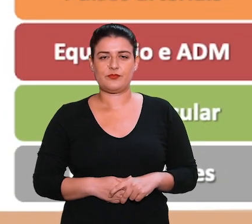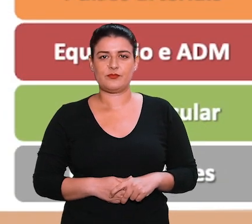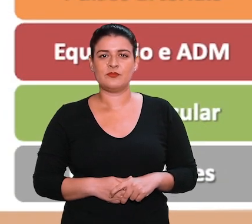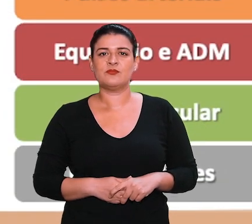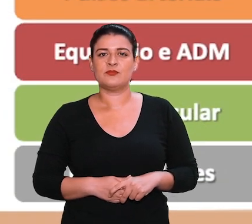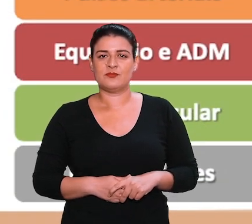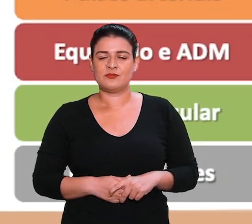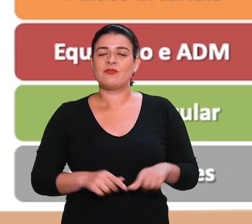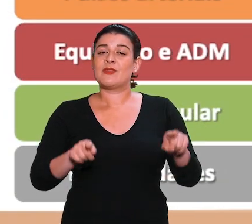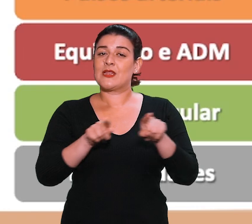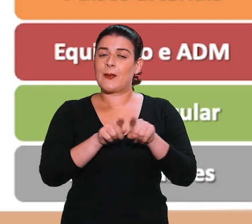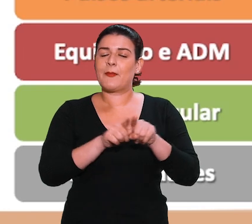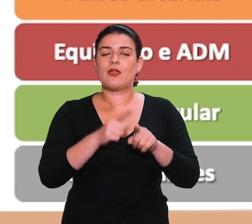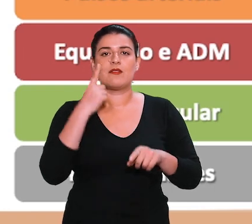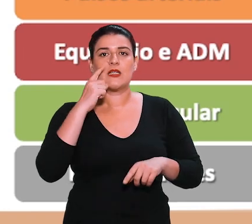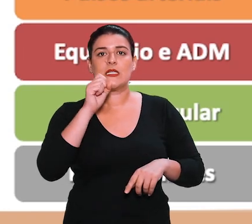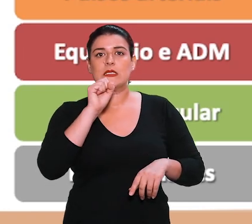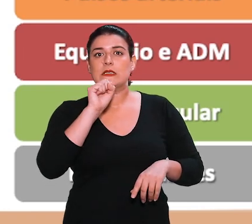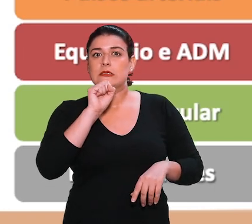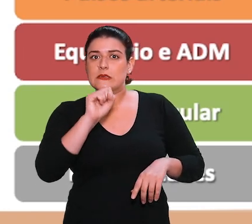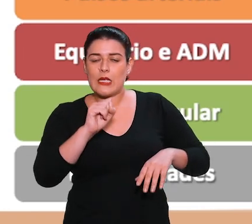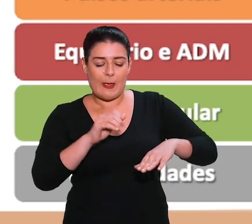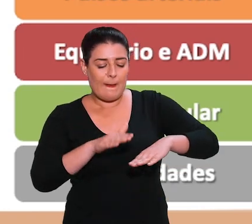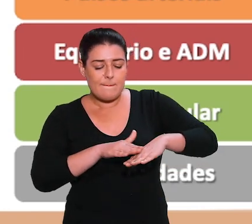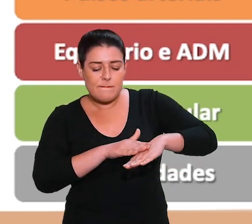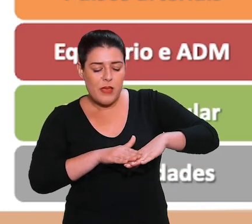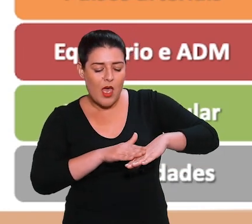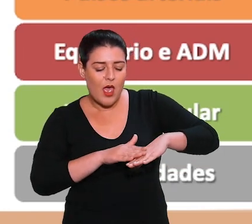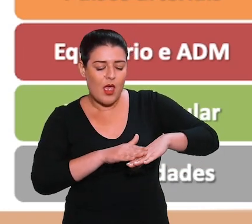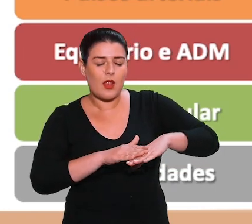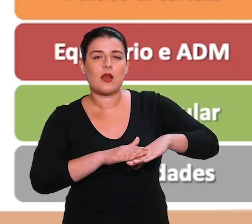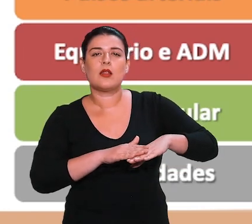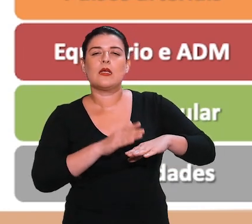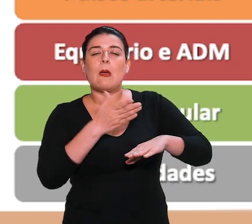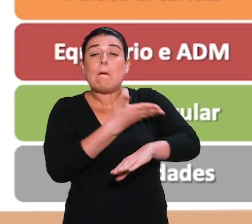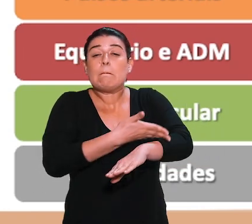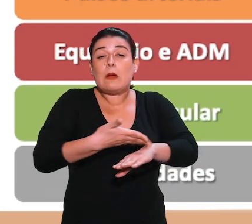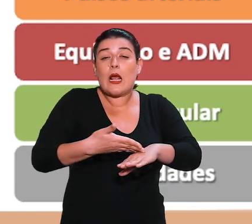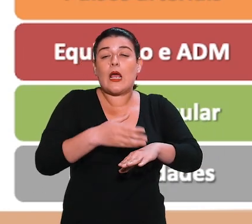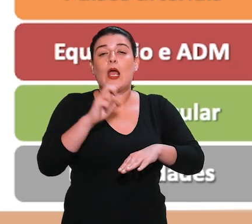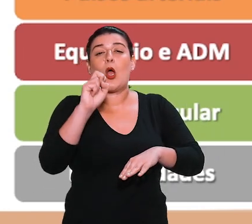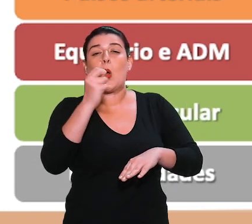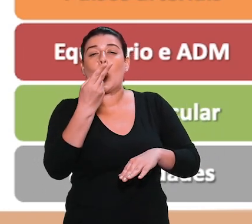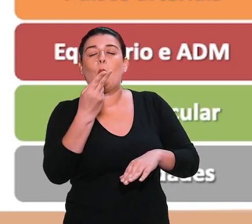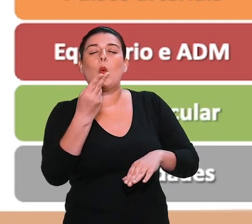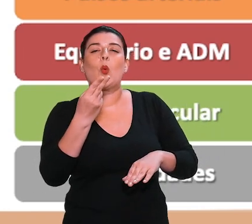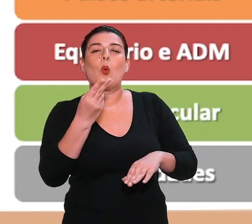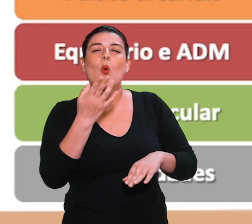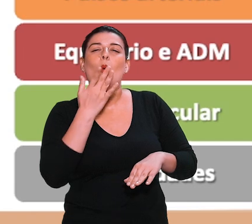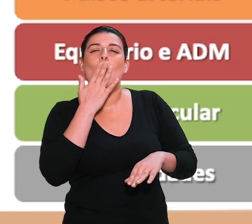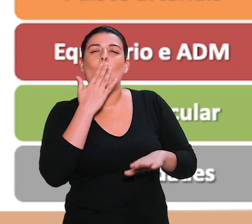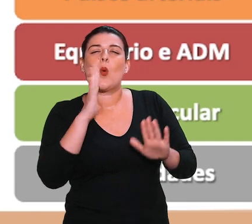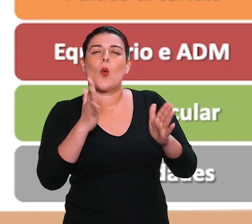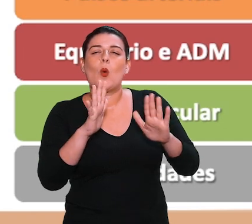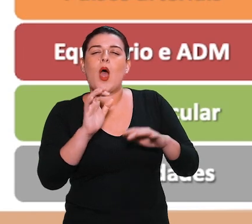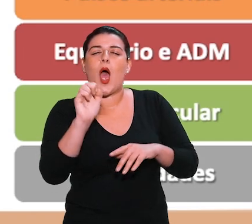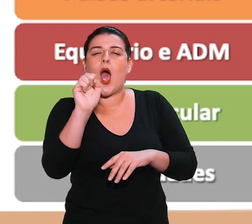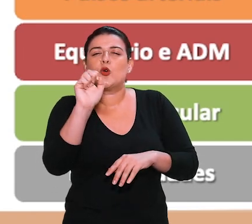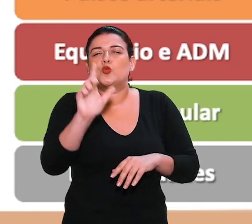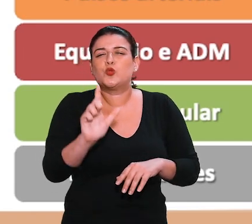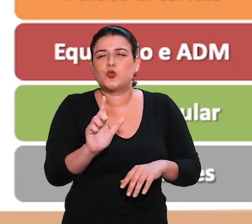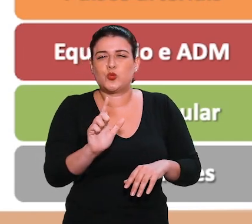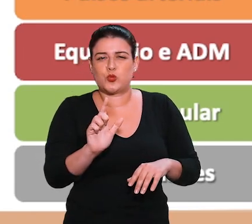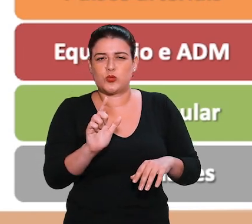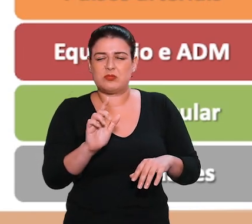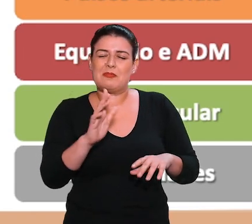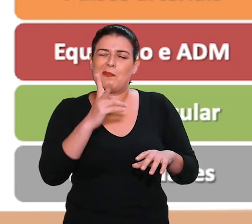Nós podemos verificar se está pele ou se a pele está pálida ou cianótica, né? Cianótica seria aquela cor mais azulada, que muita